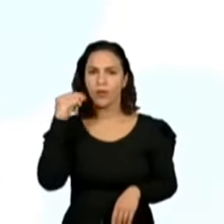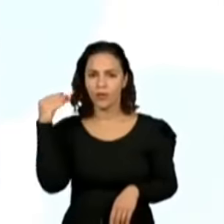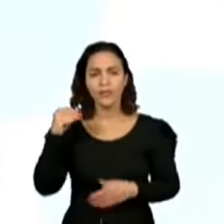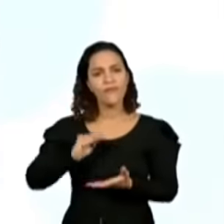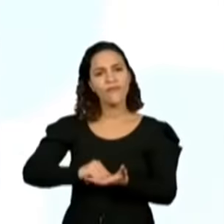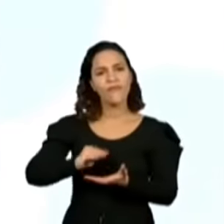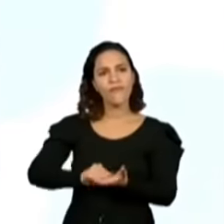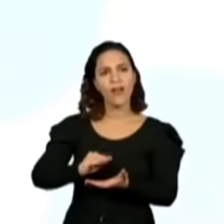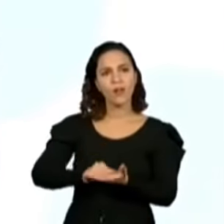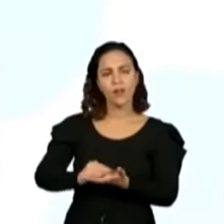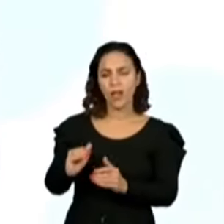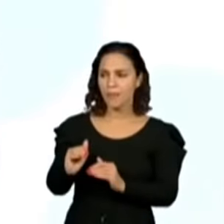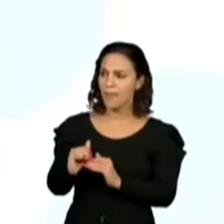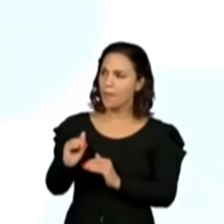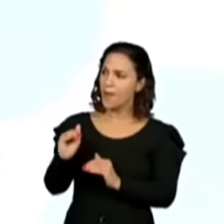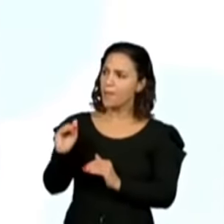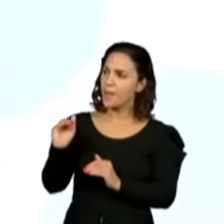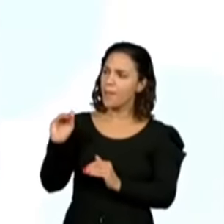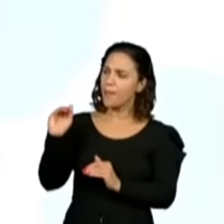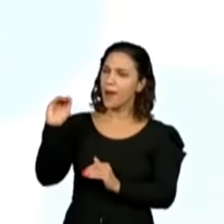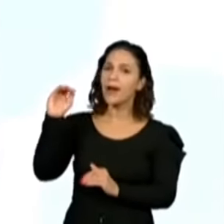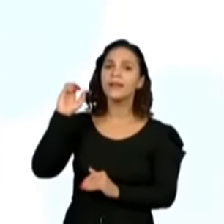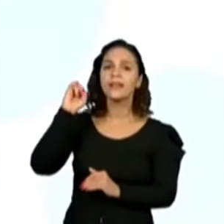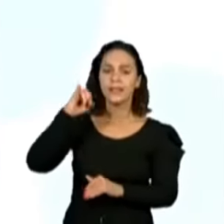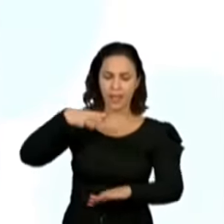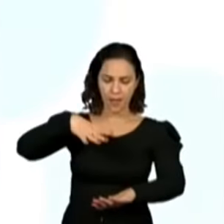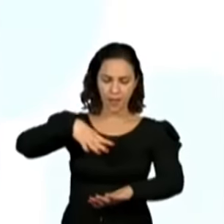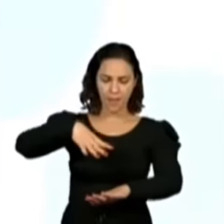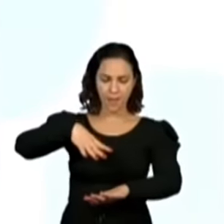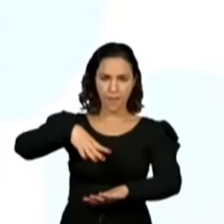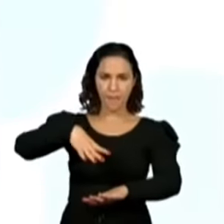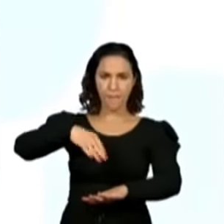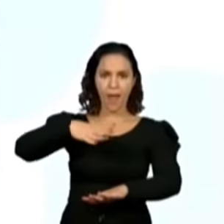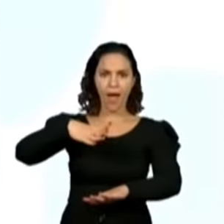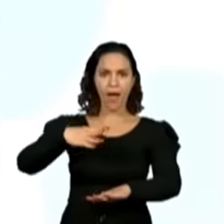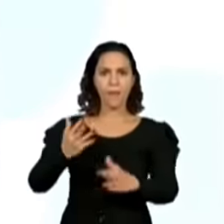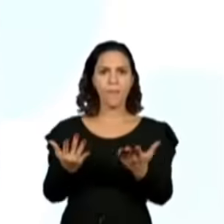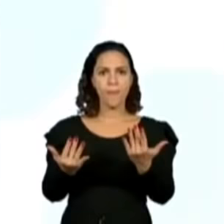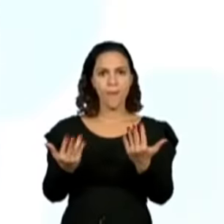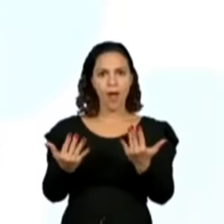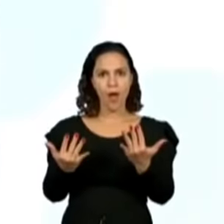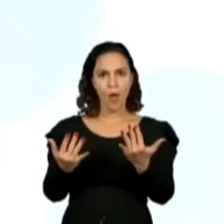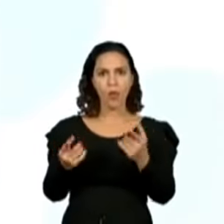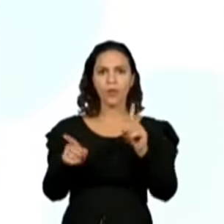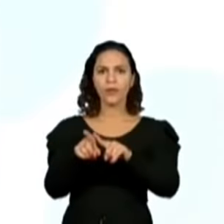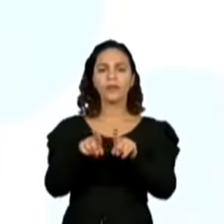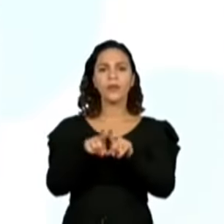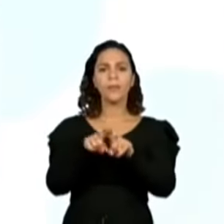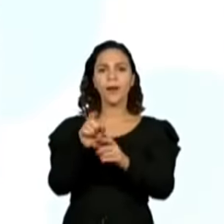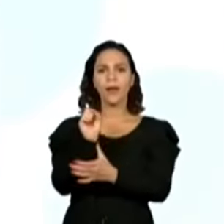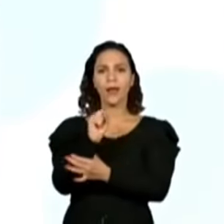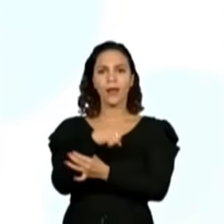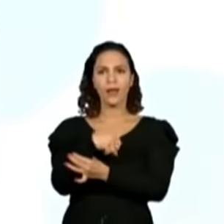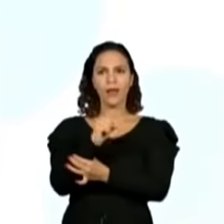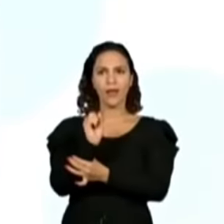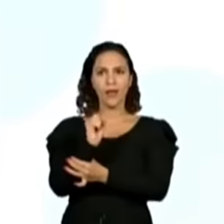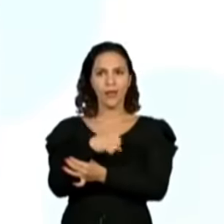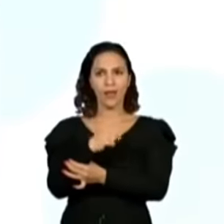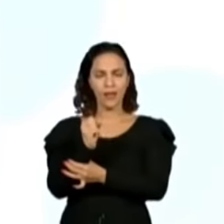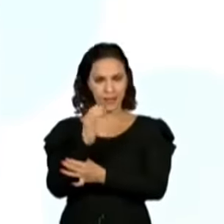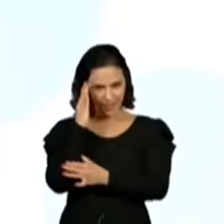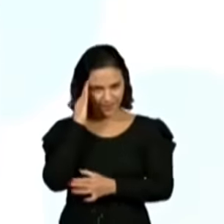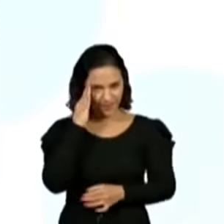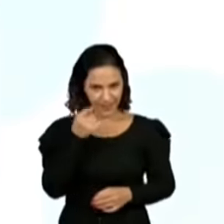crescer por meio de uma radiografia da mão e do punho? Você sabia disso?